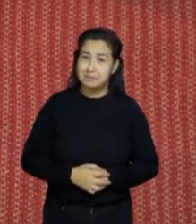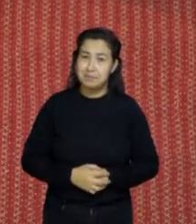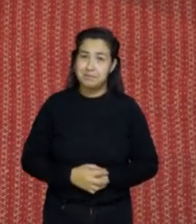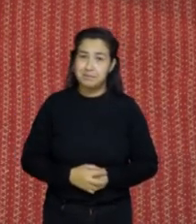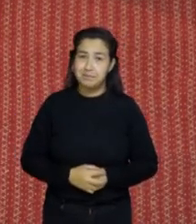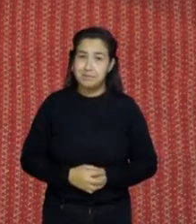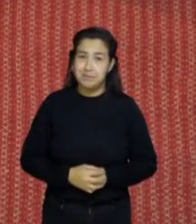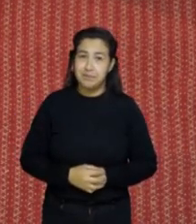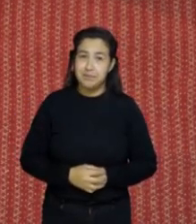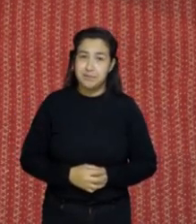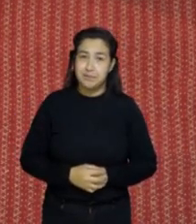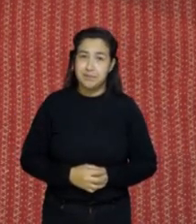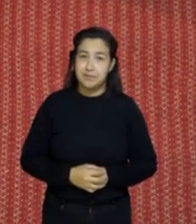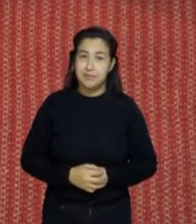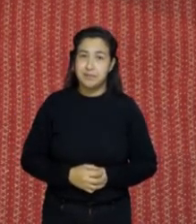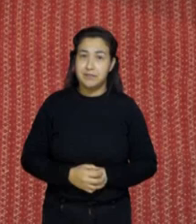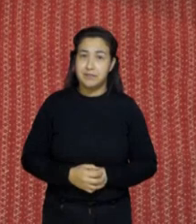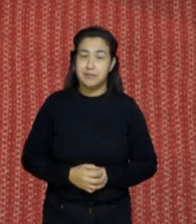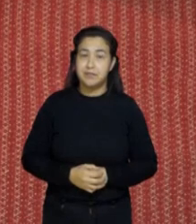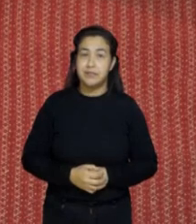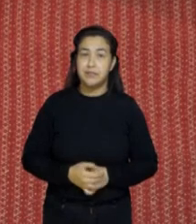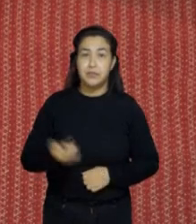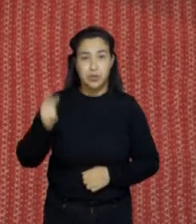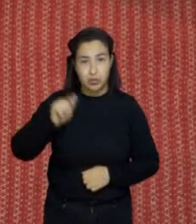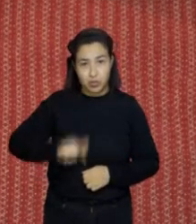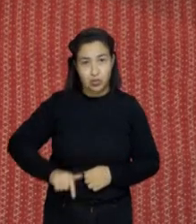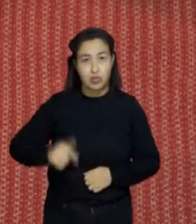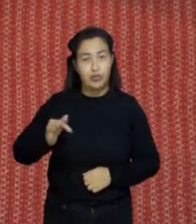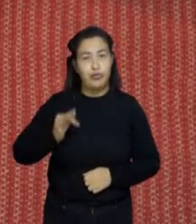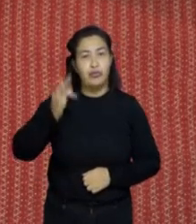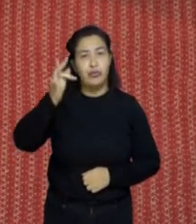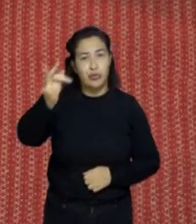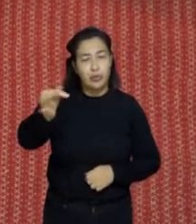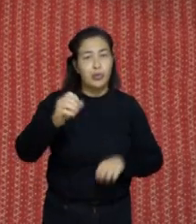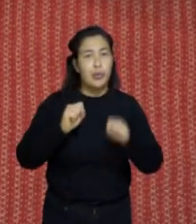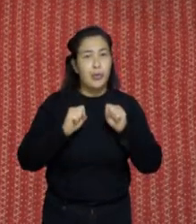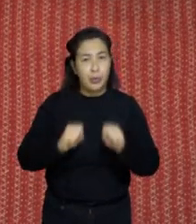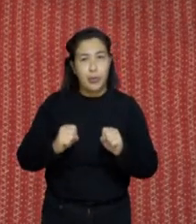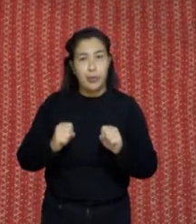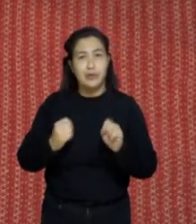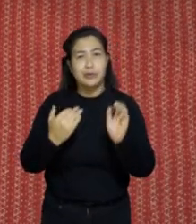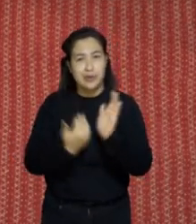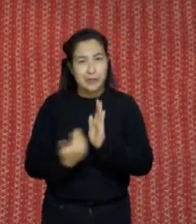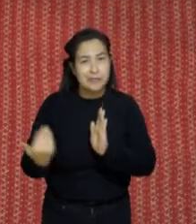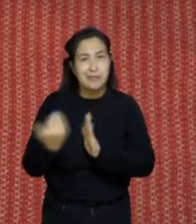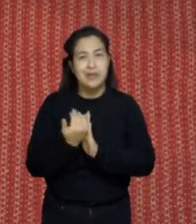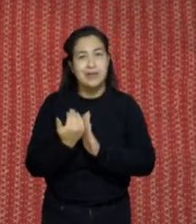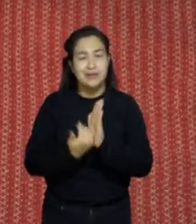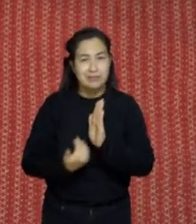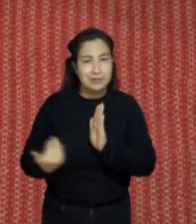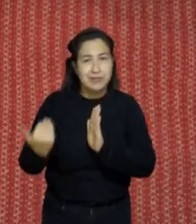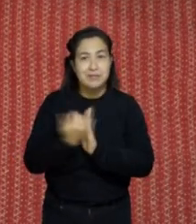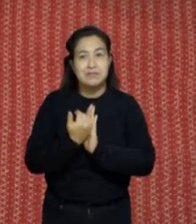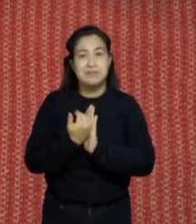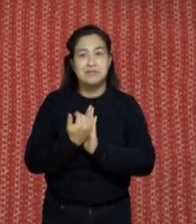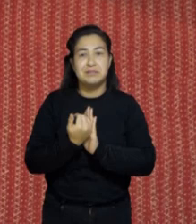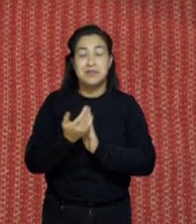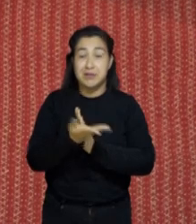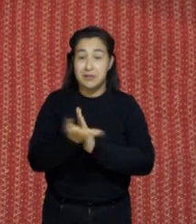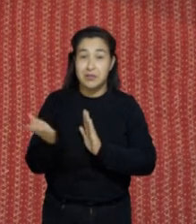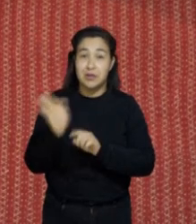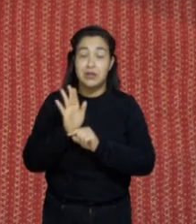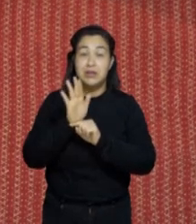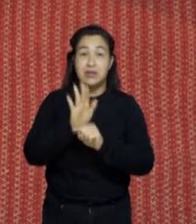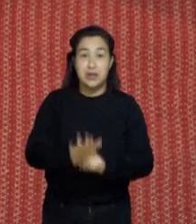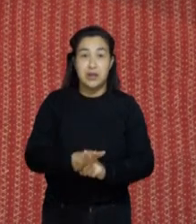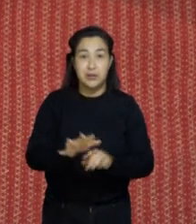eu gostaria que se repetisse por 35, e mais 35, e mais 35, porque os senhores contribuem muito